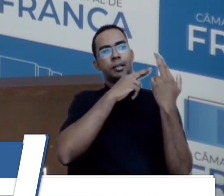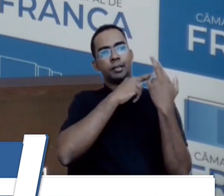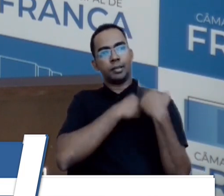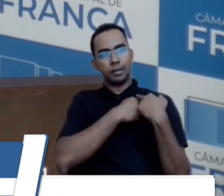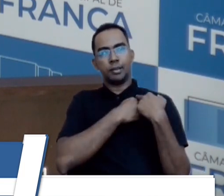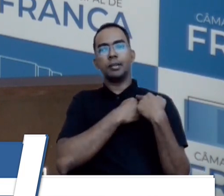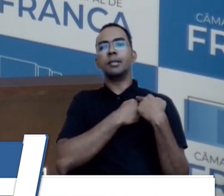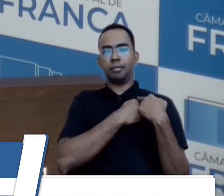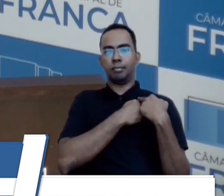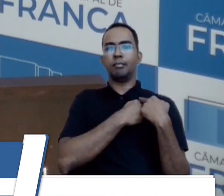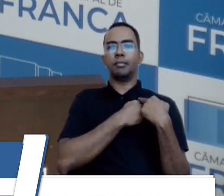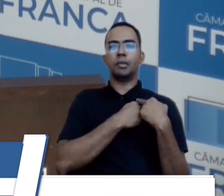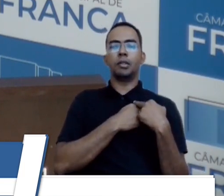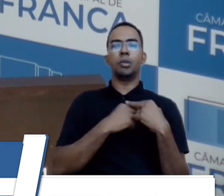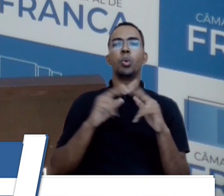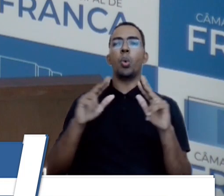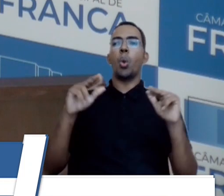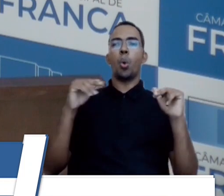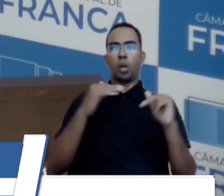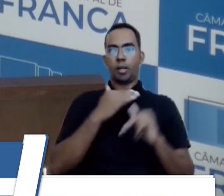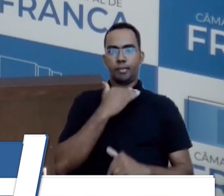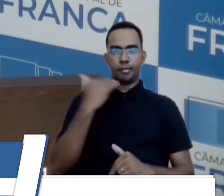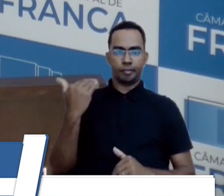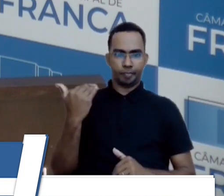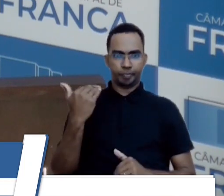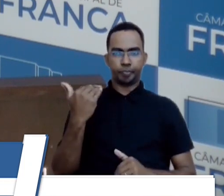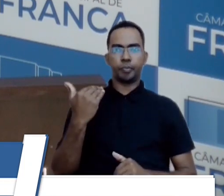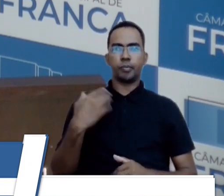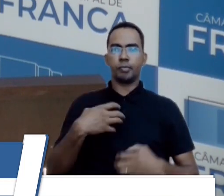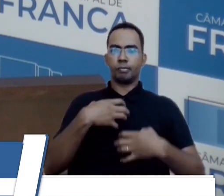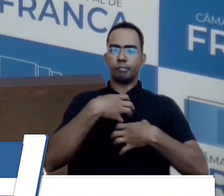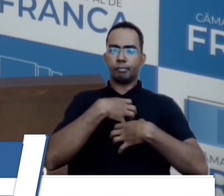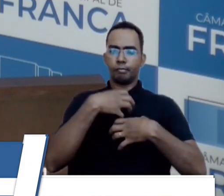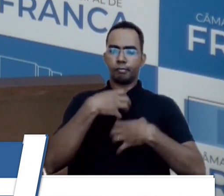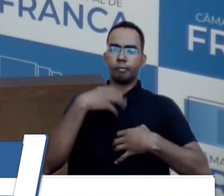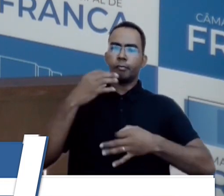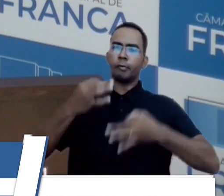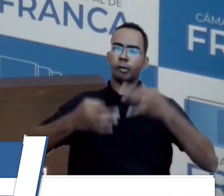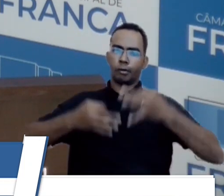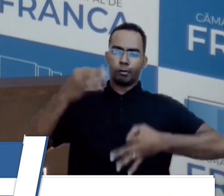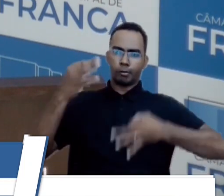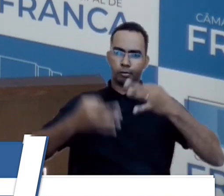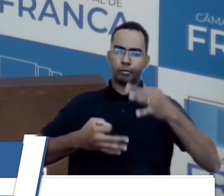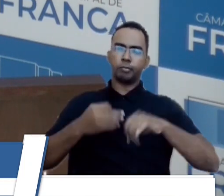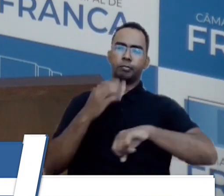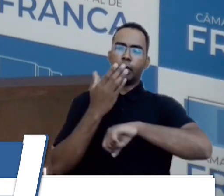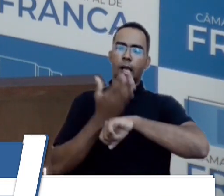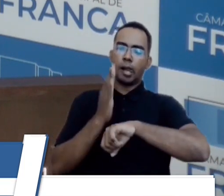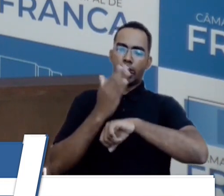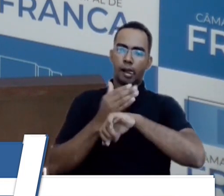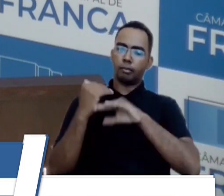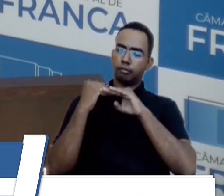sermos imortais. Que o sentimento de justiça e prática